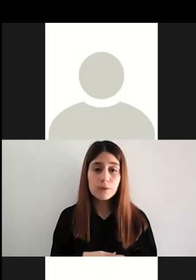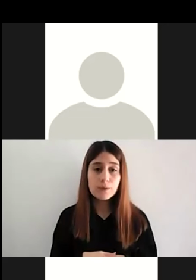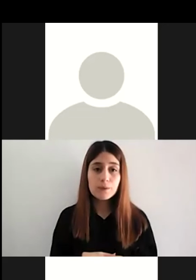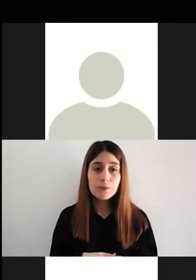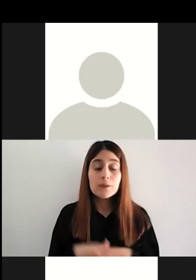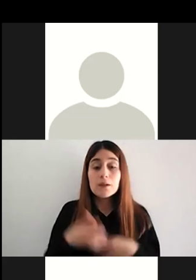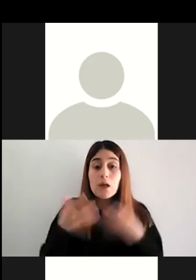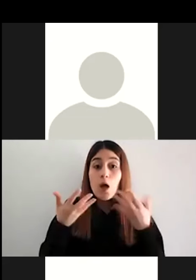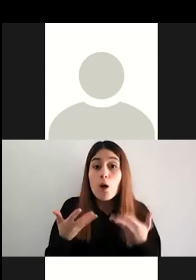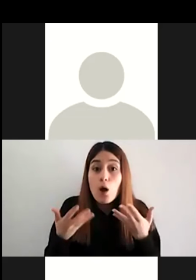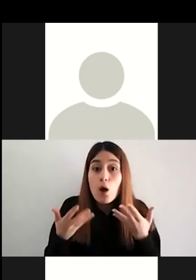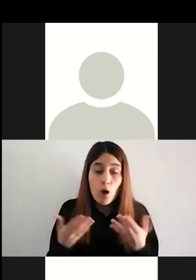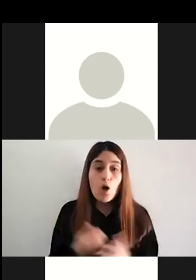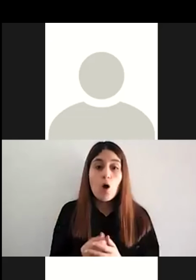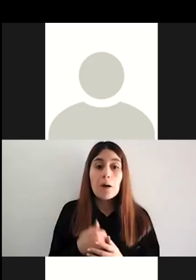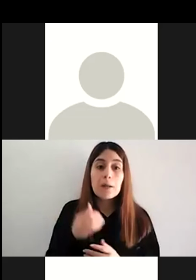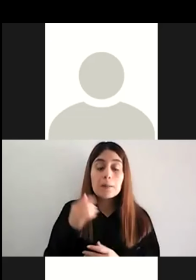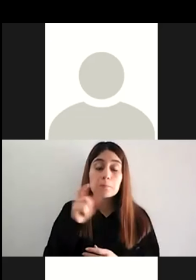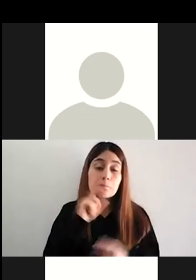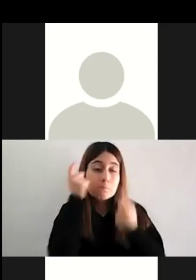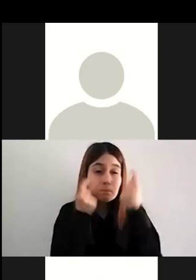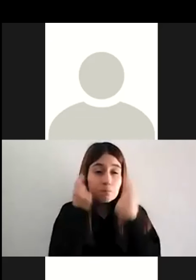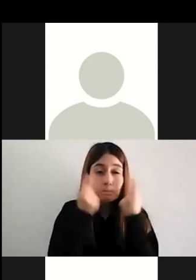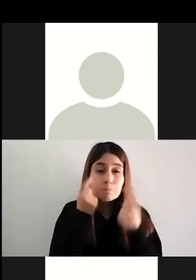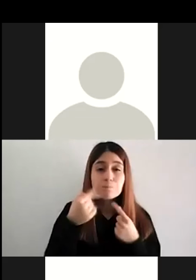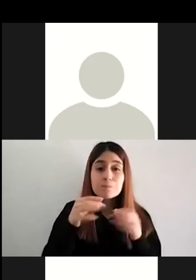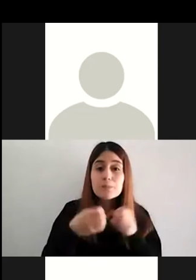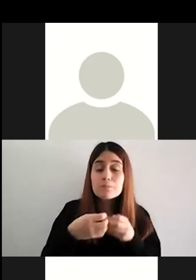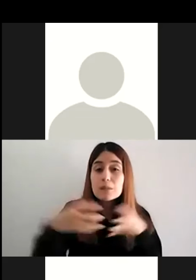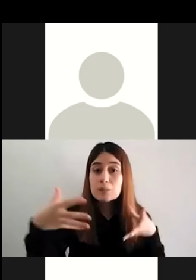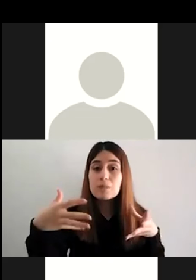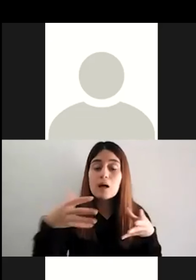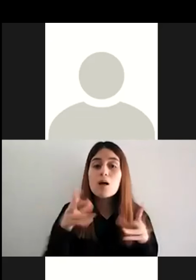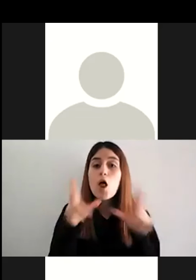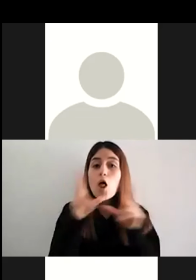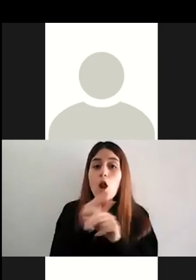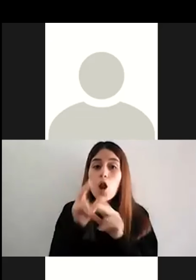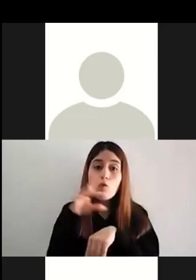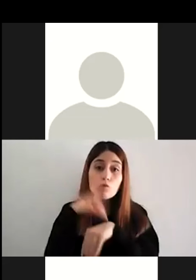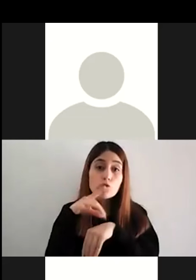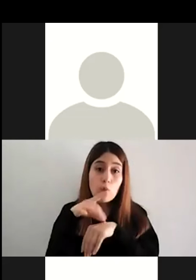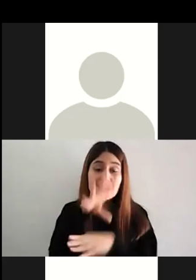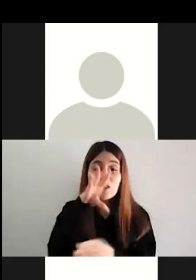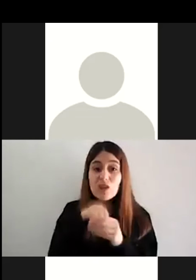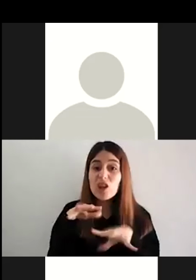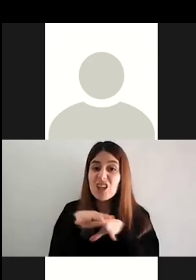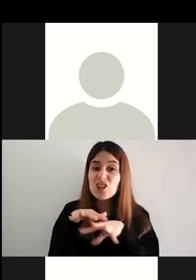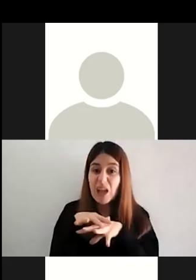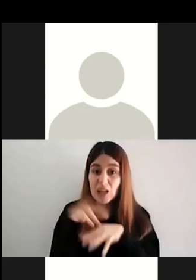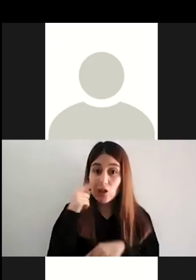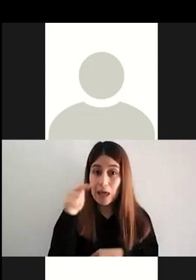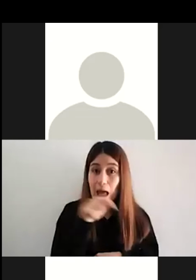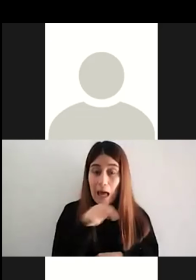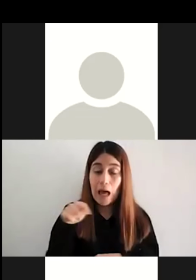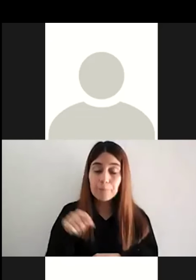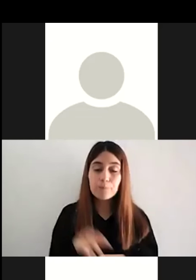De momento, está ainda a ser considerado o alargamento a novas patologias dentro das redes já existentes, ou seja, no âmbito